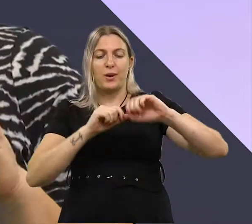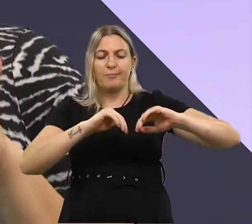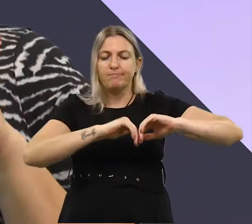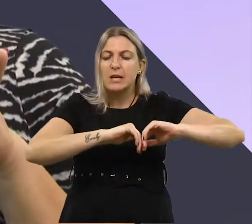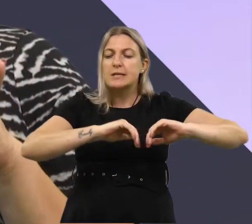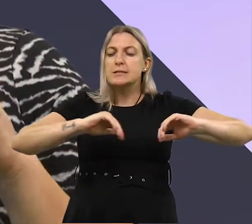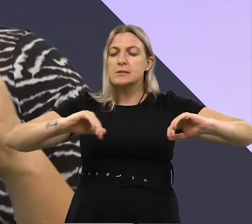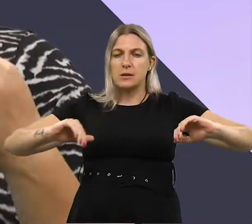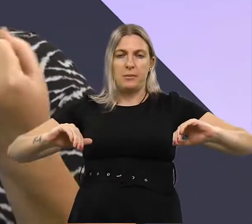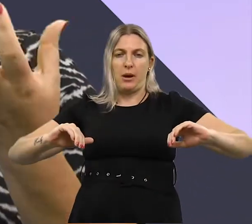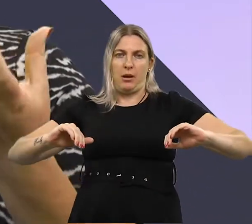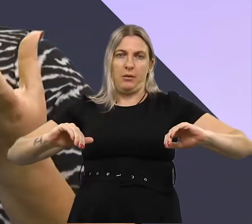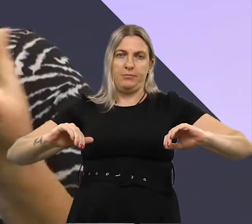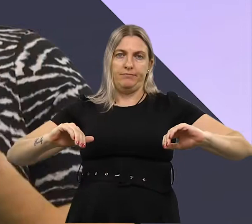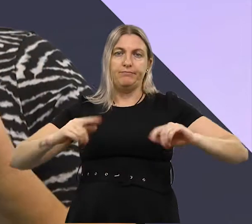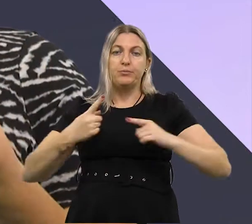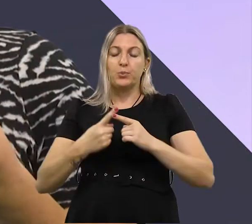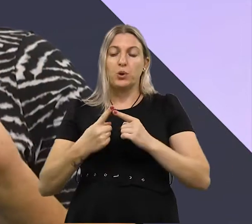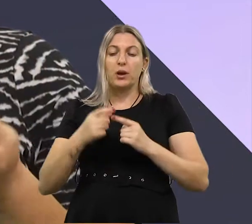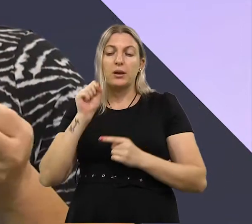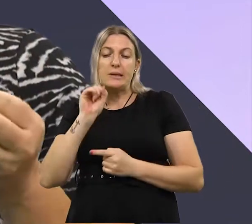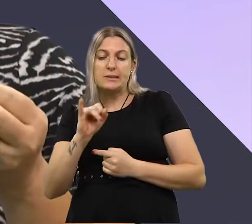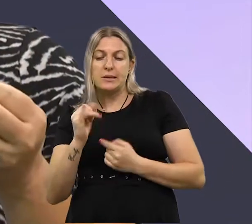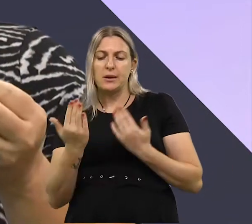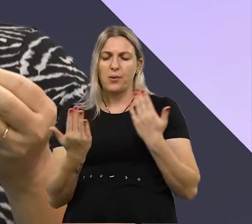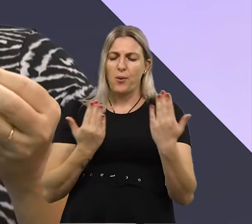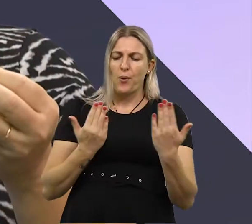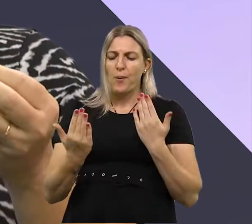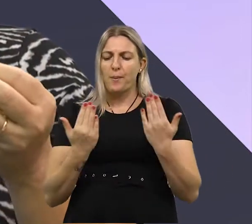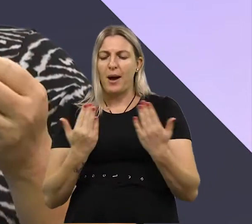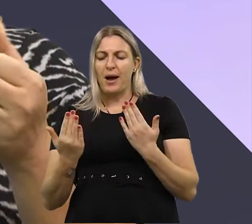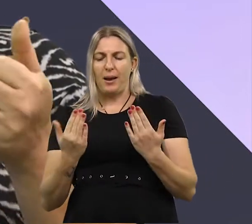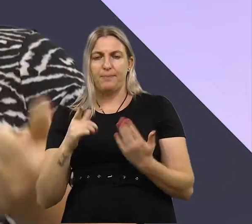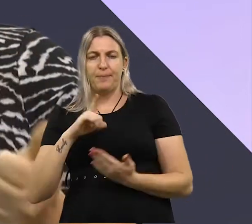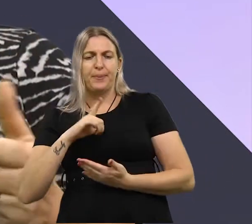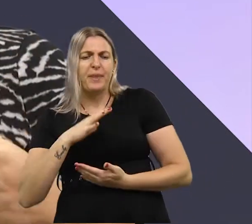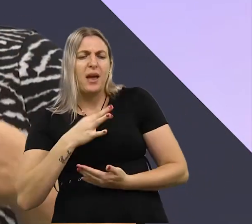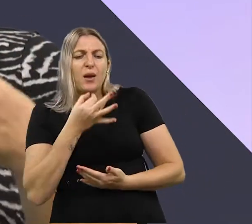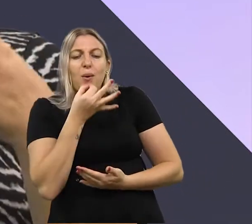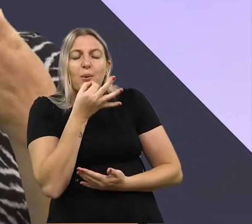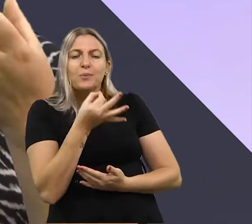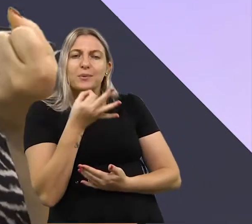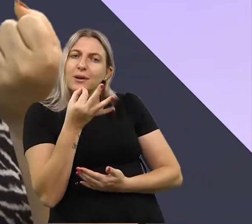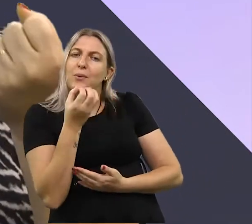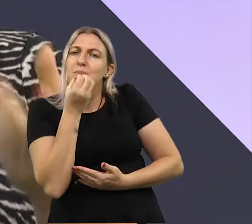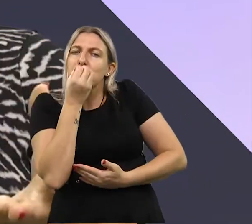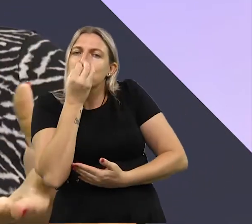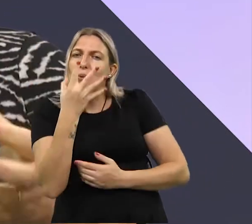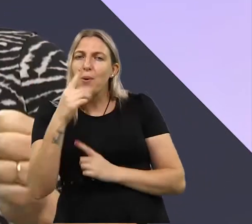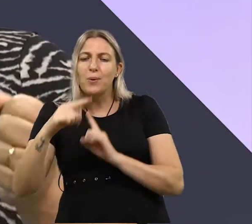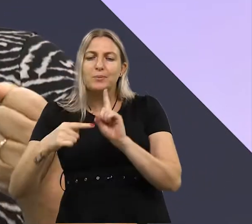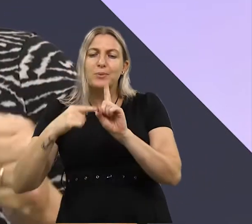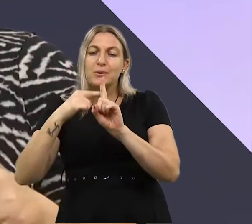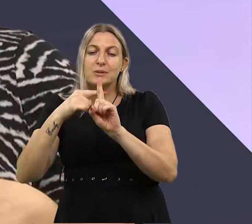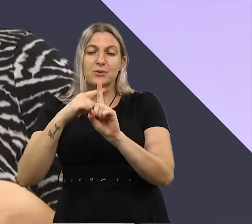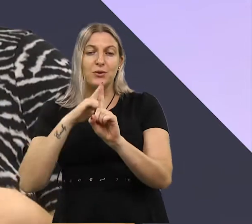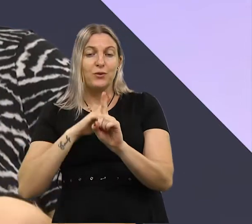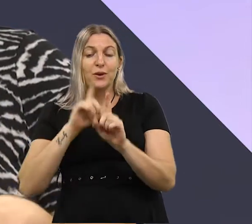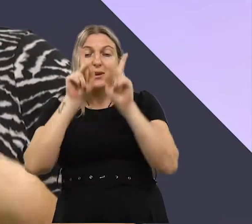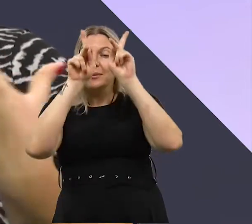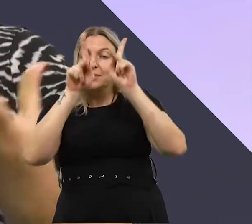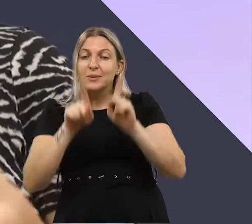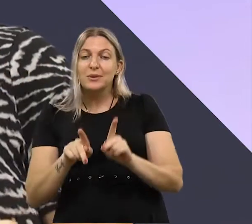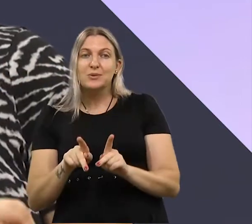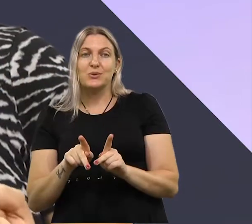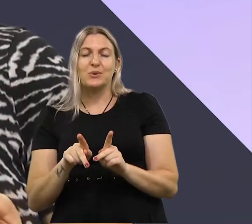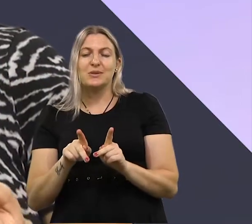isso. Porque se você for comparar os comentários bons, os comentários positivos, aquelas pessoas que te